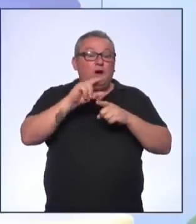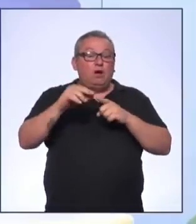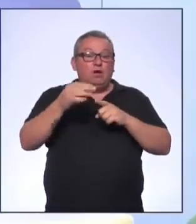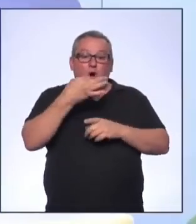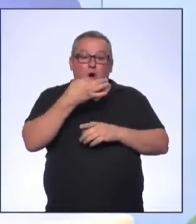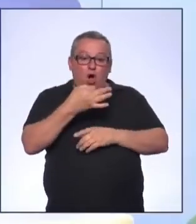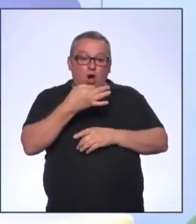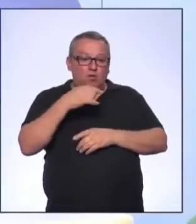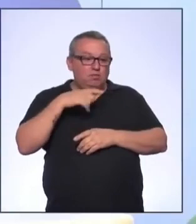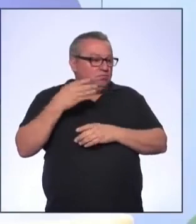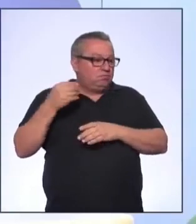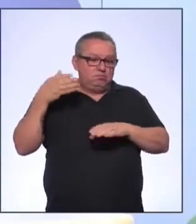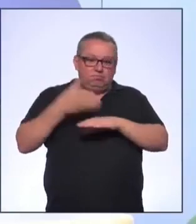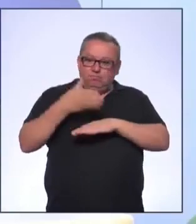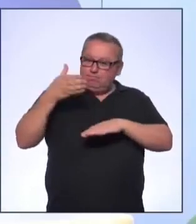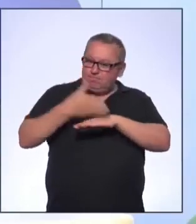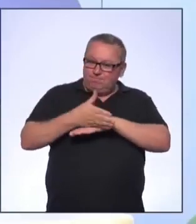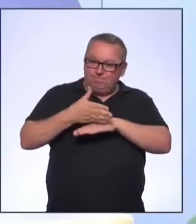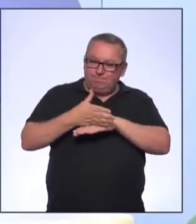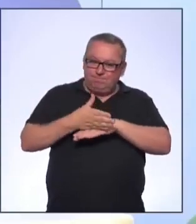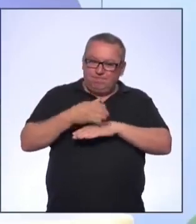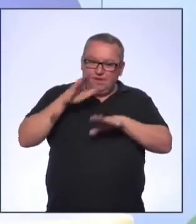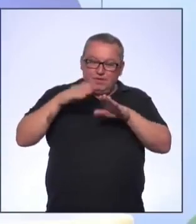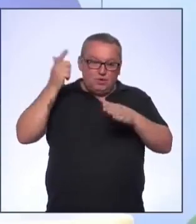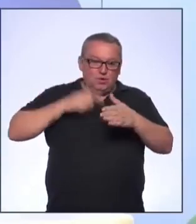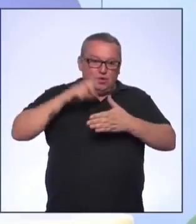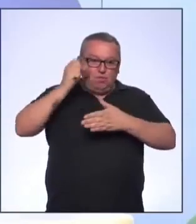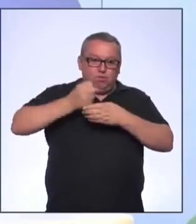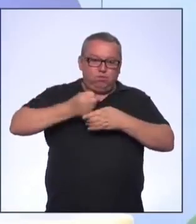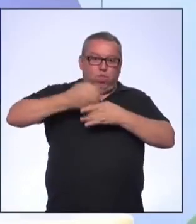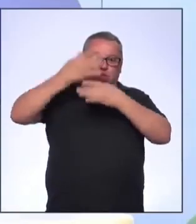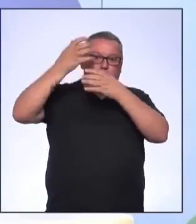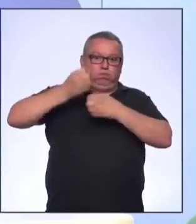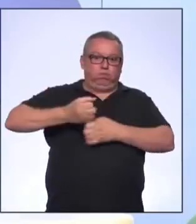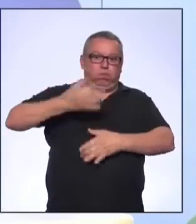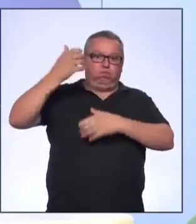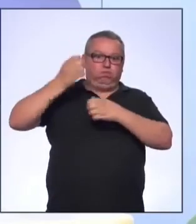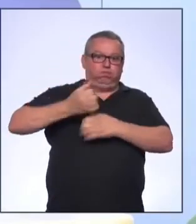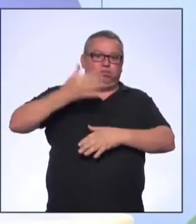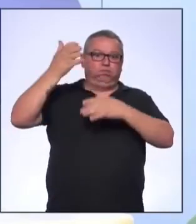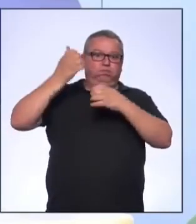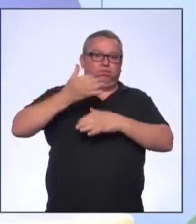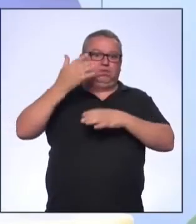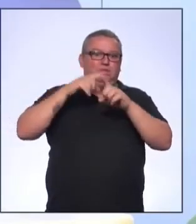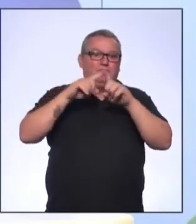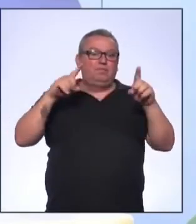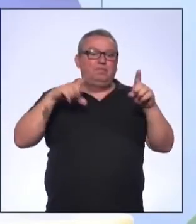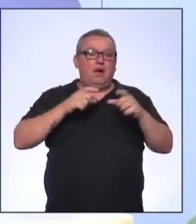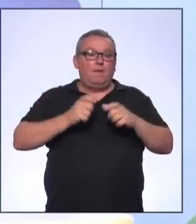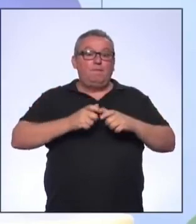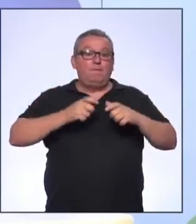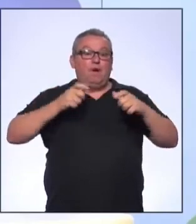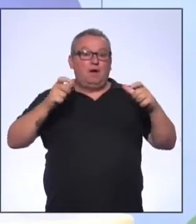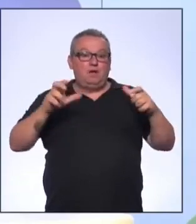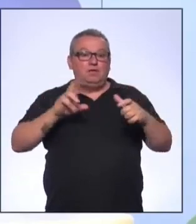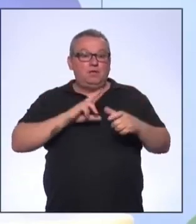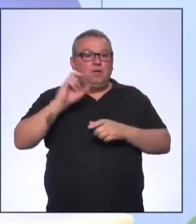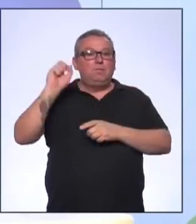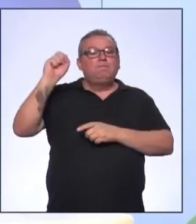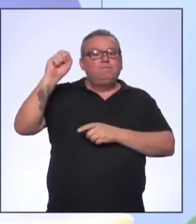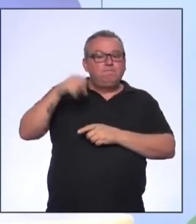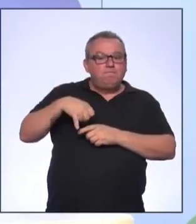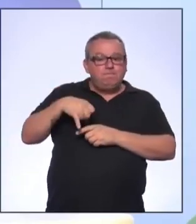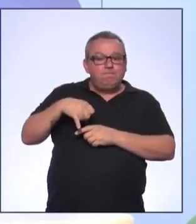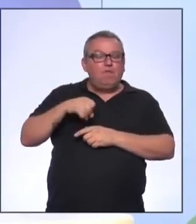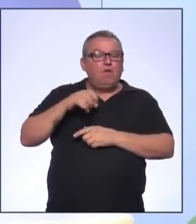tem muita participação. Às vezes eu não consigo ler todos, passam vários comentários. Mas a maioria diz que sim,